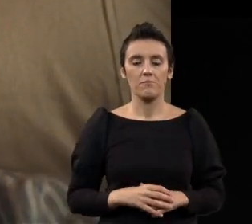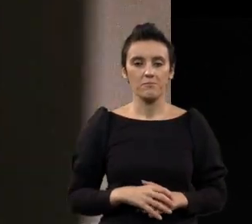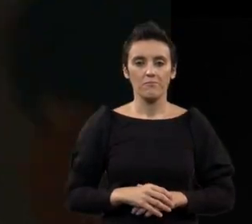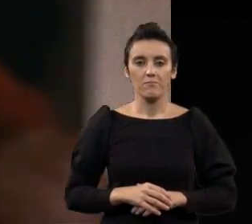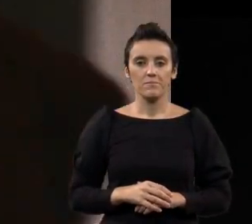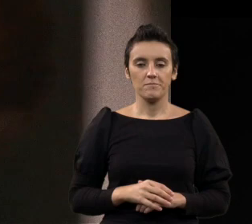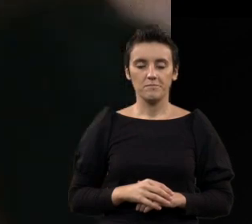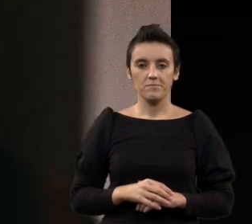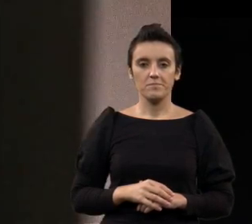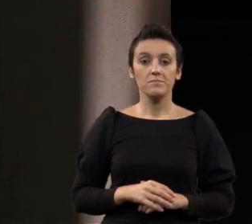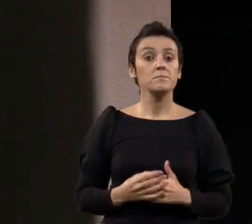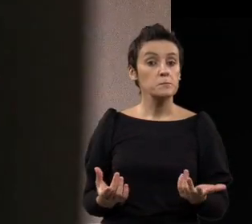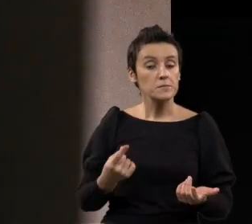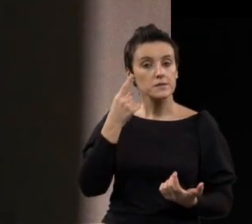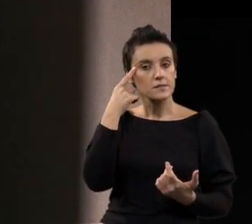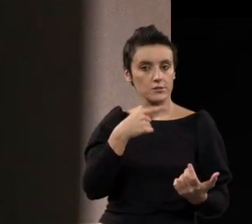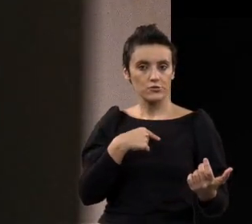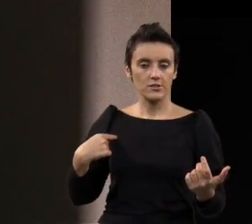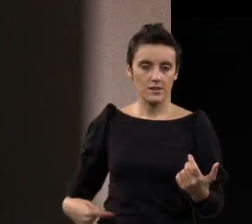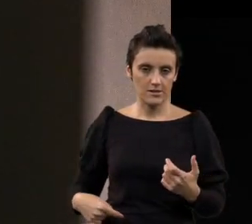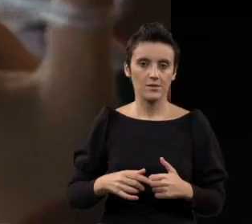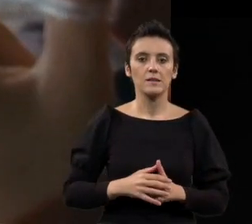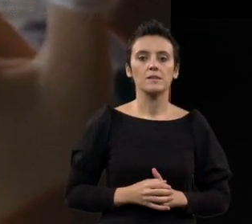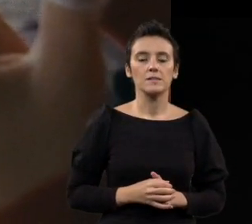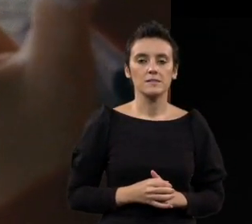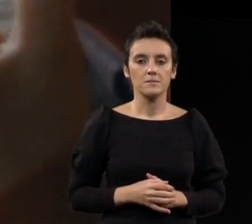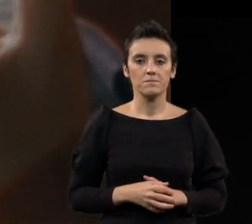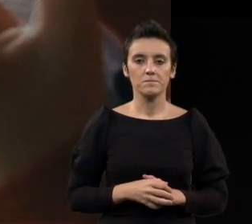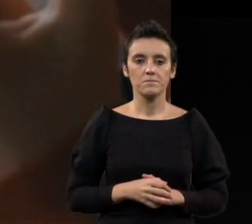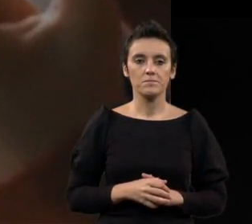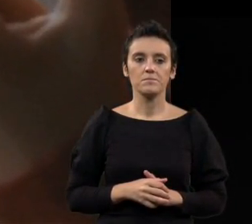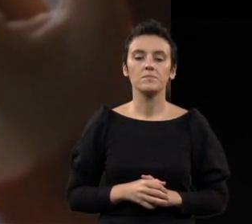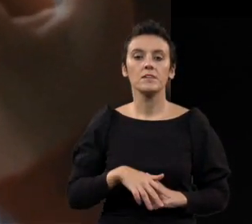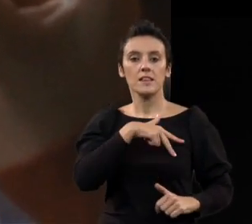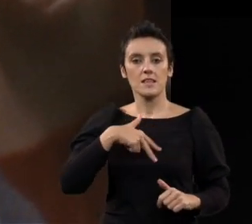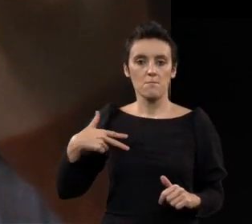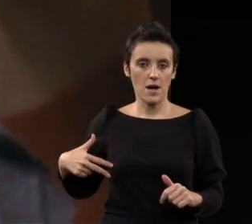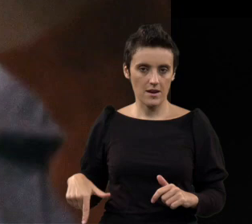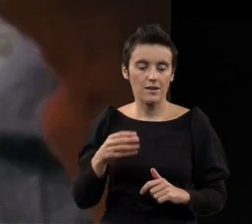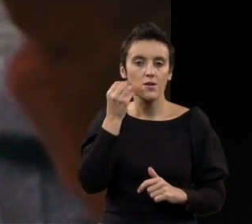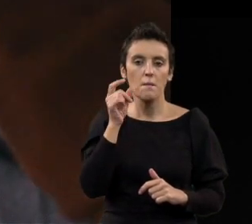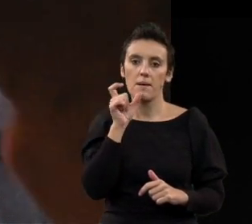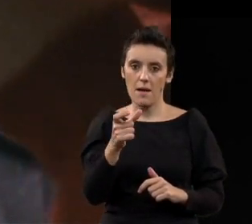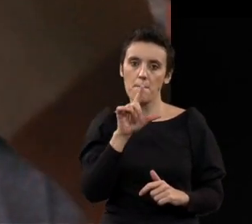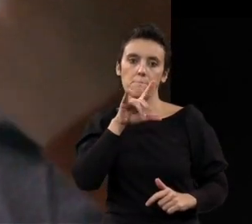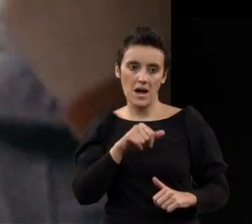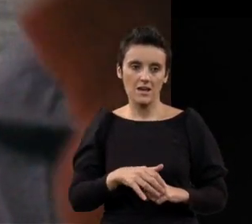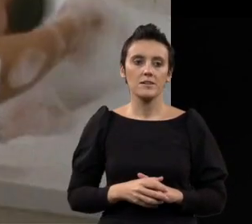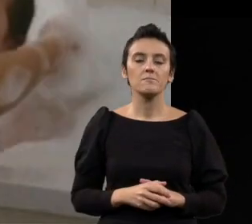em chinês, Muti, em dinamarquês, Mó, em